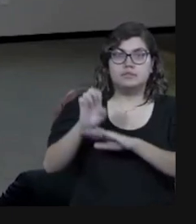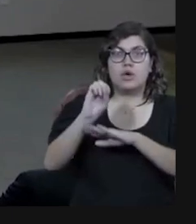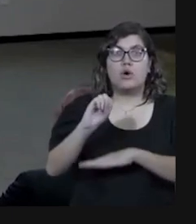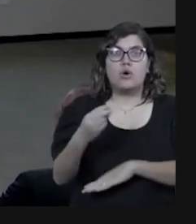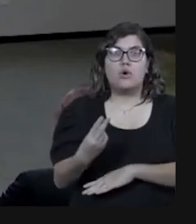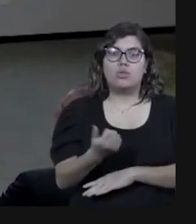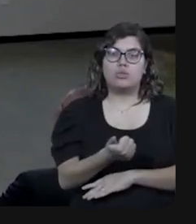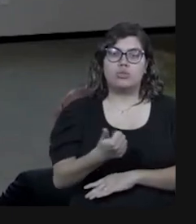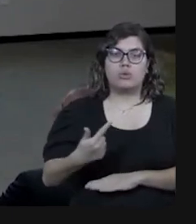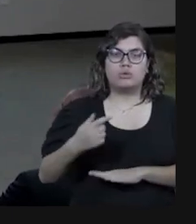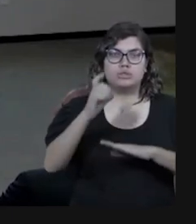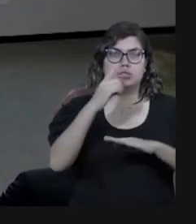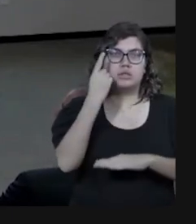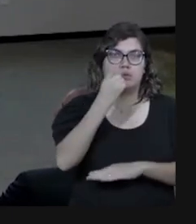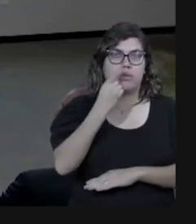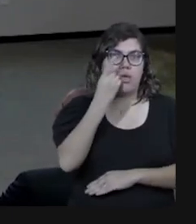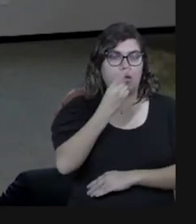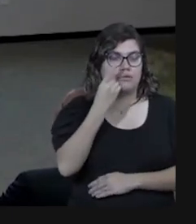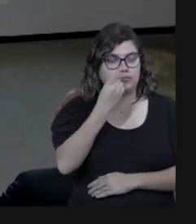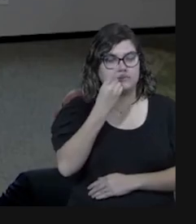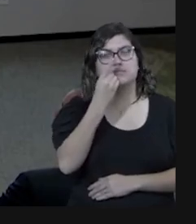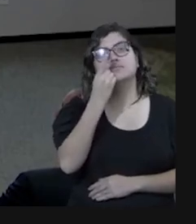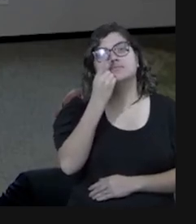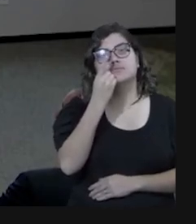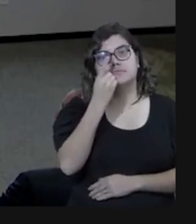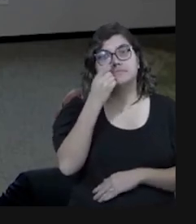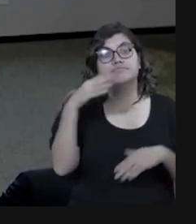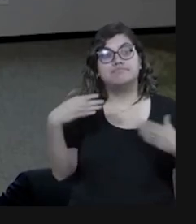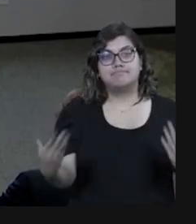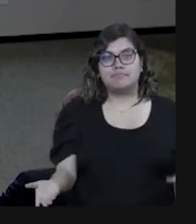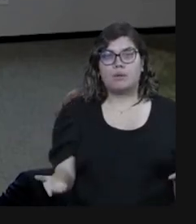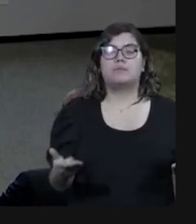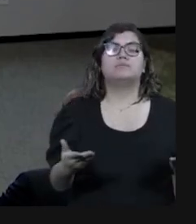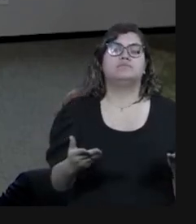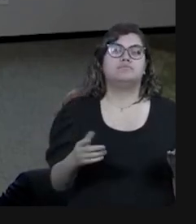deputados. Então, a tendência é que